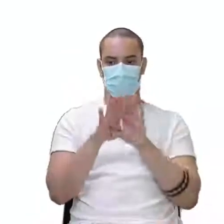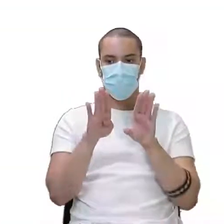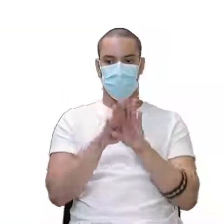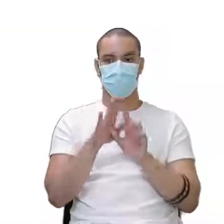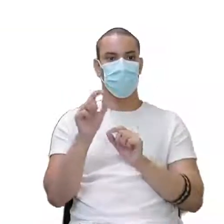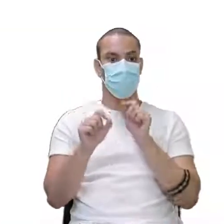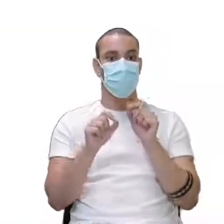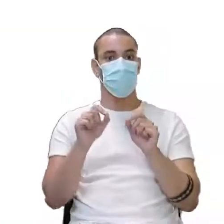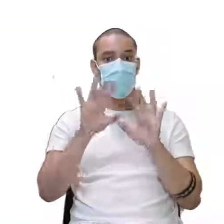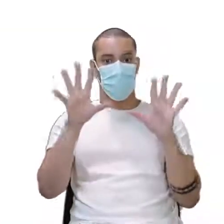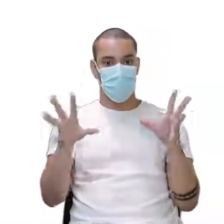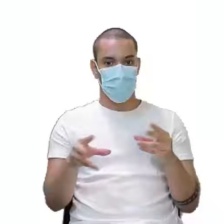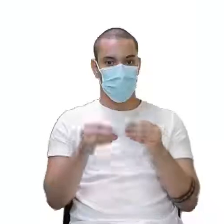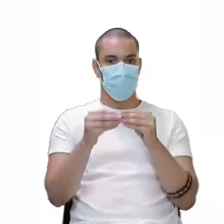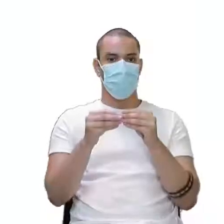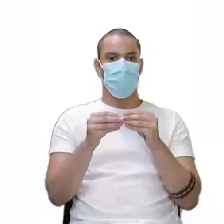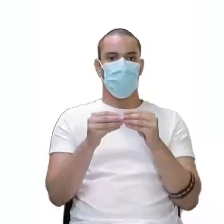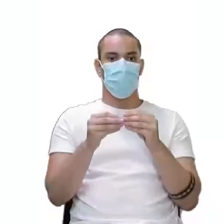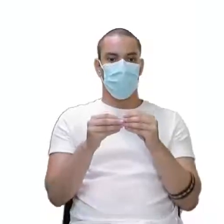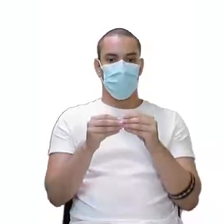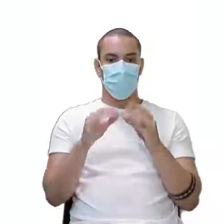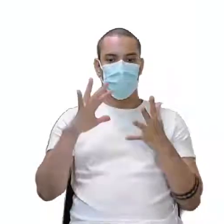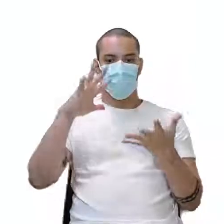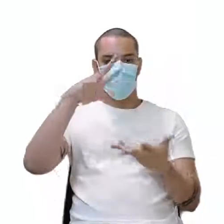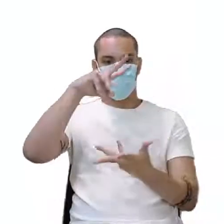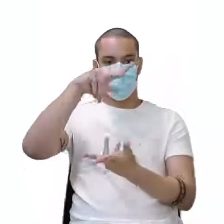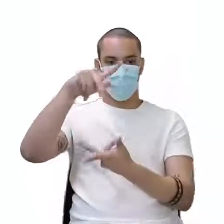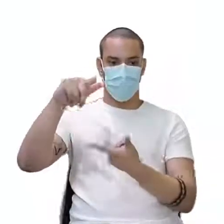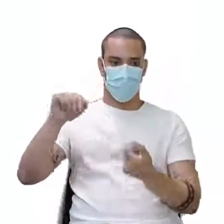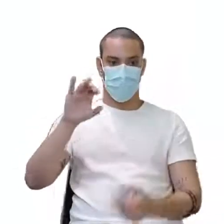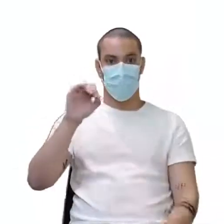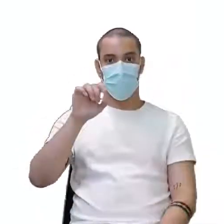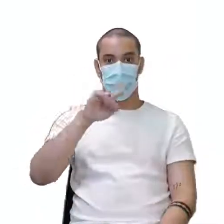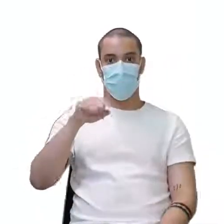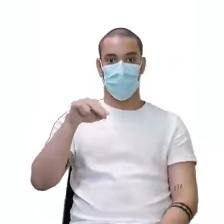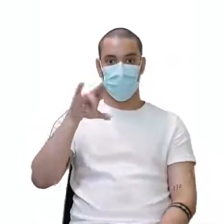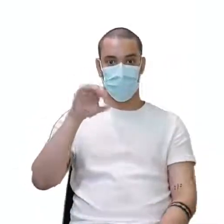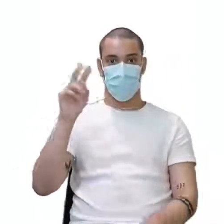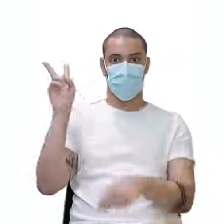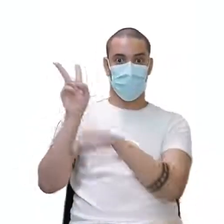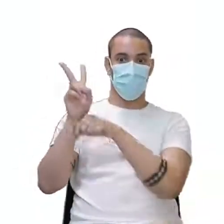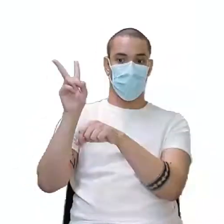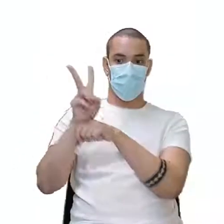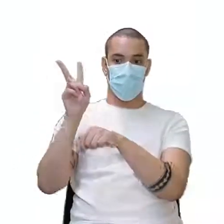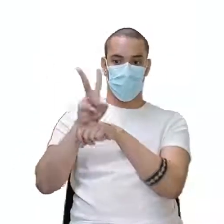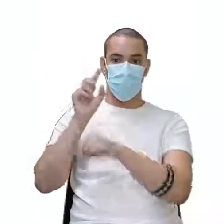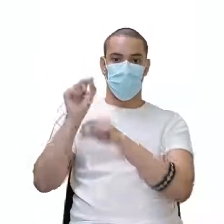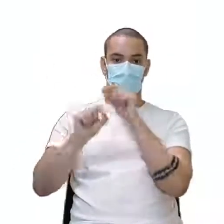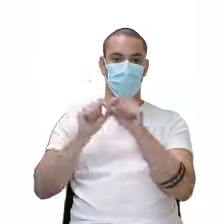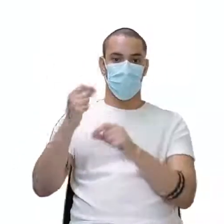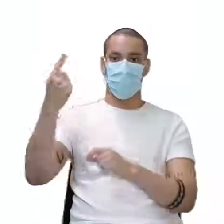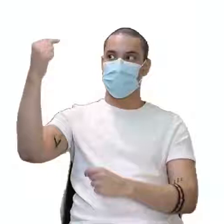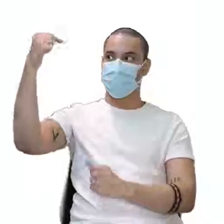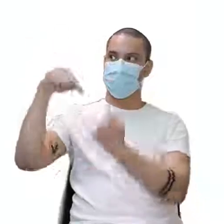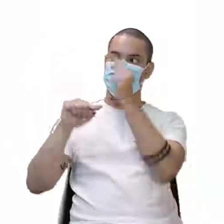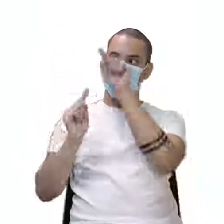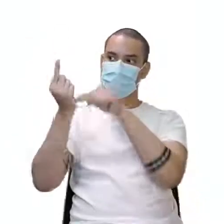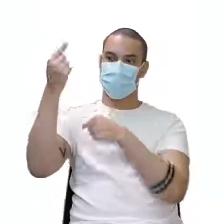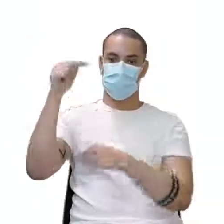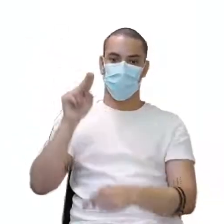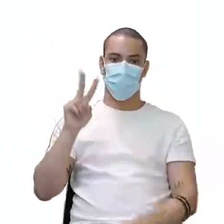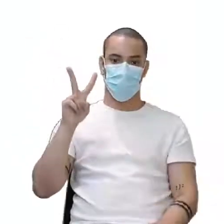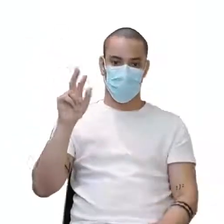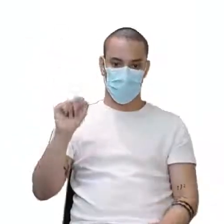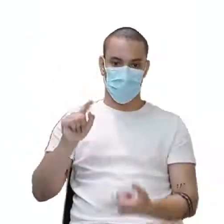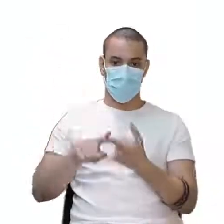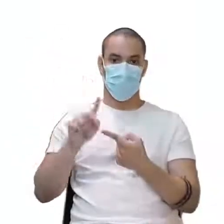O oxigênio vai compor a camada de ozônio, defendendo a superfície terrestre dos raios ultravioletas